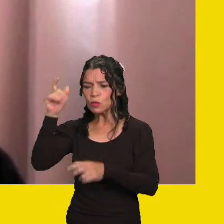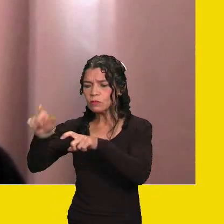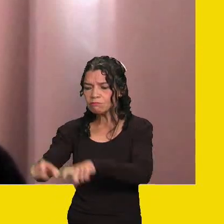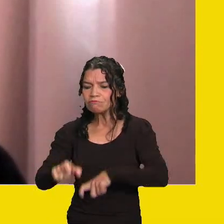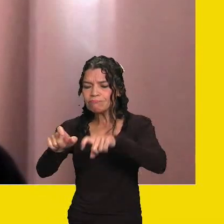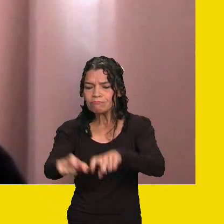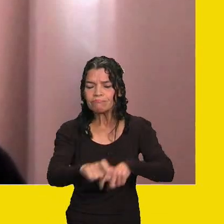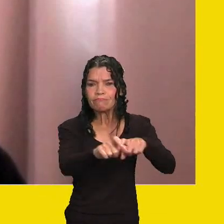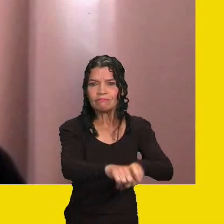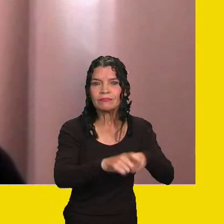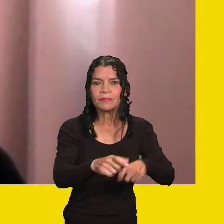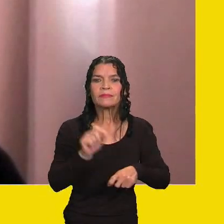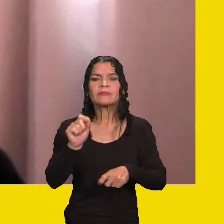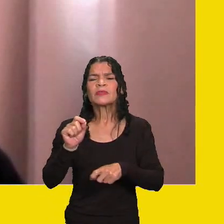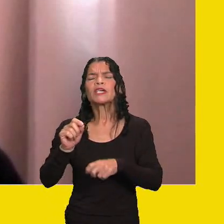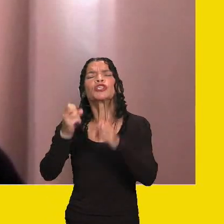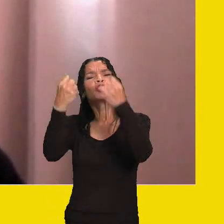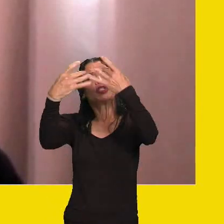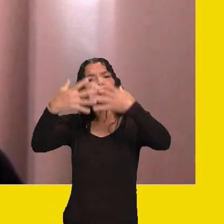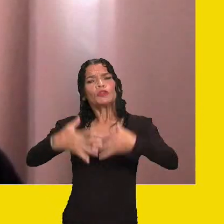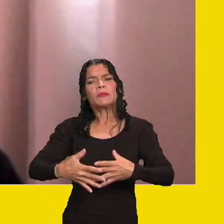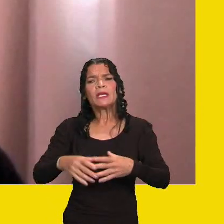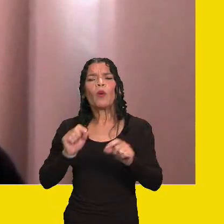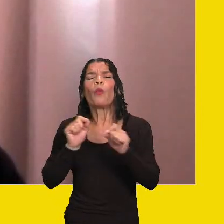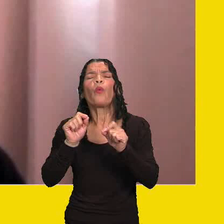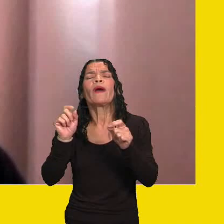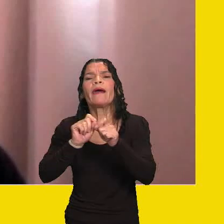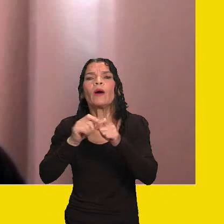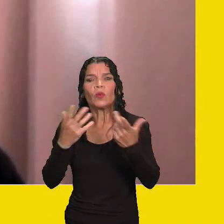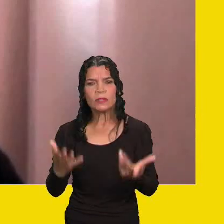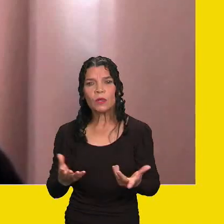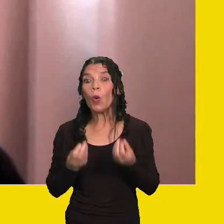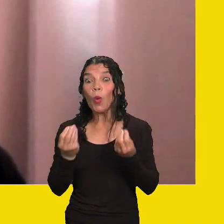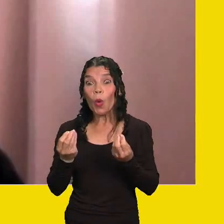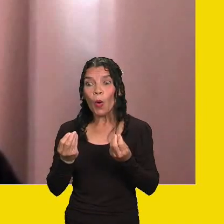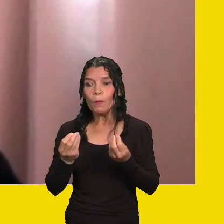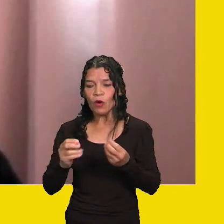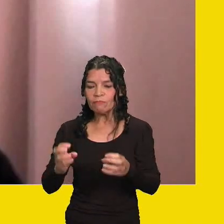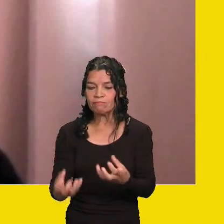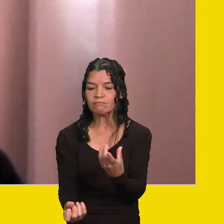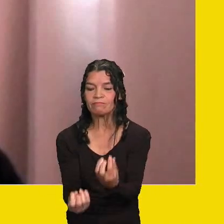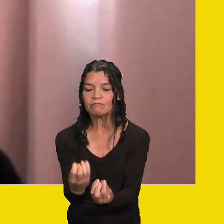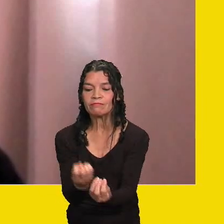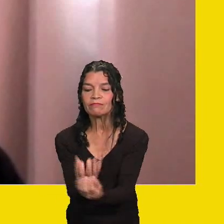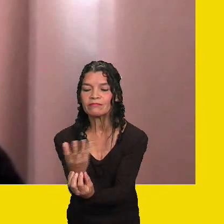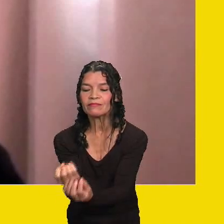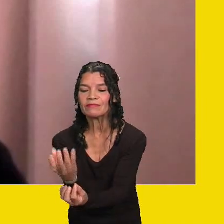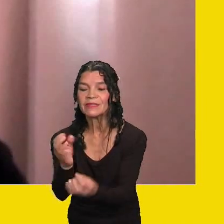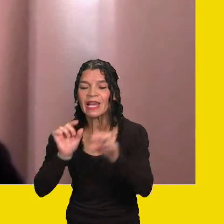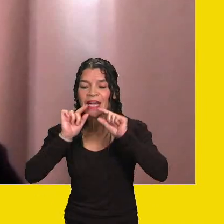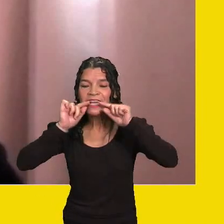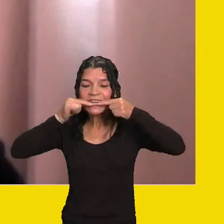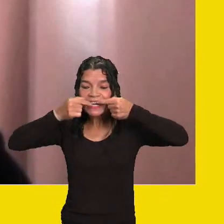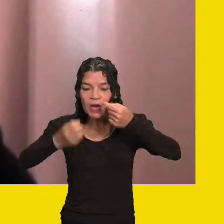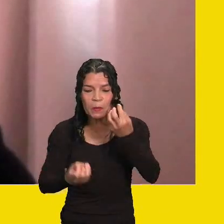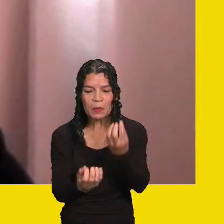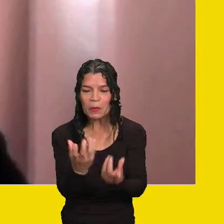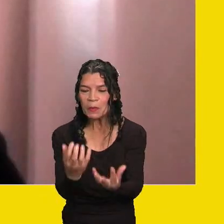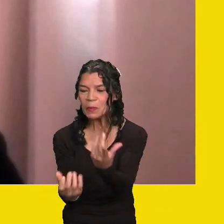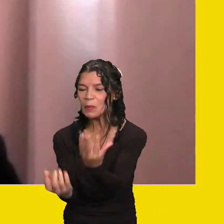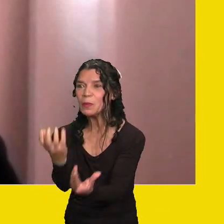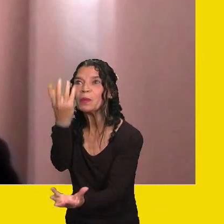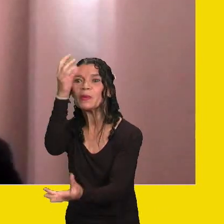né? Ele começou a contar todo o processo de produção, de plantação do milho, as partes lá